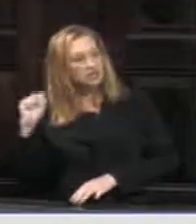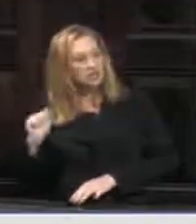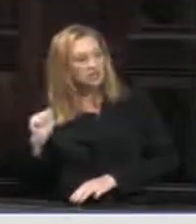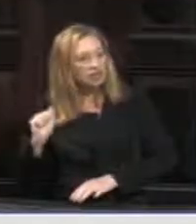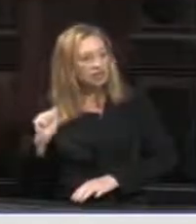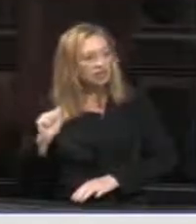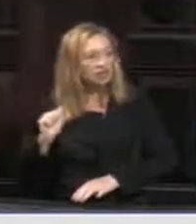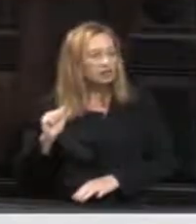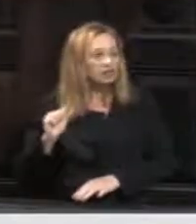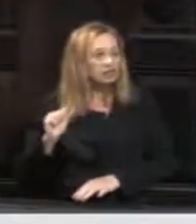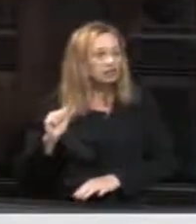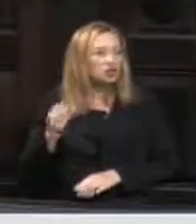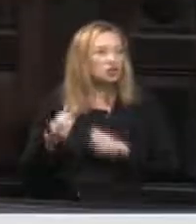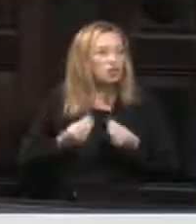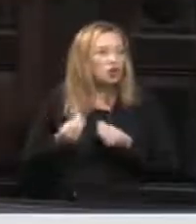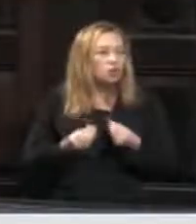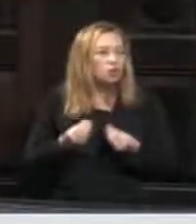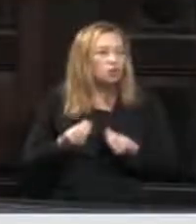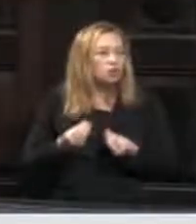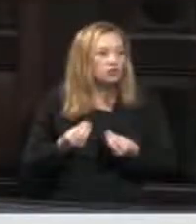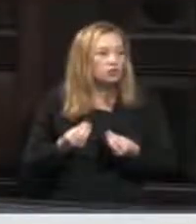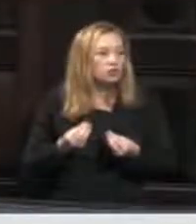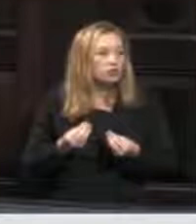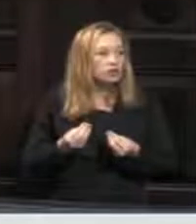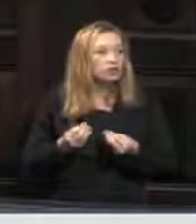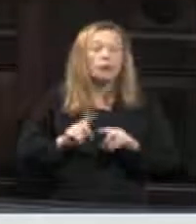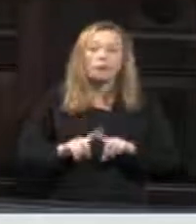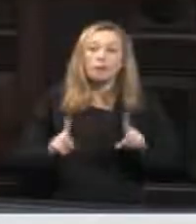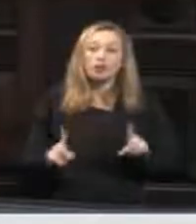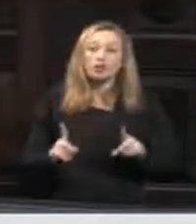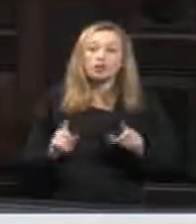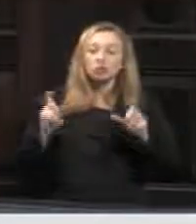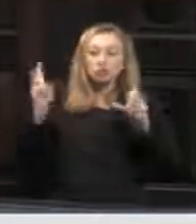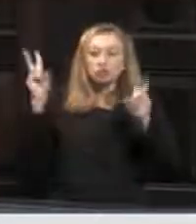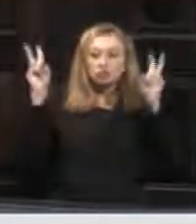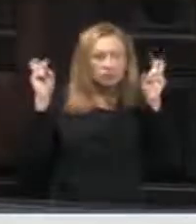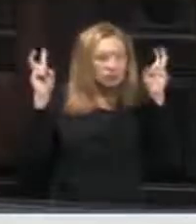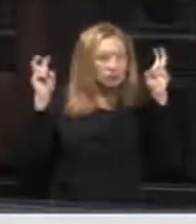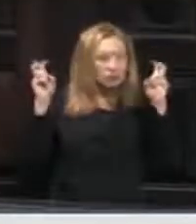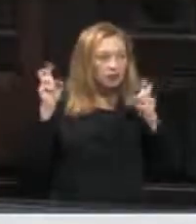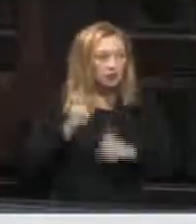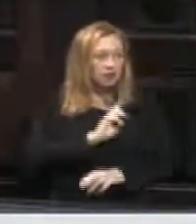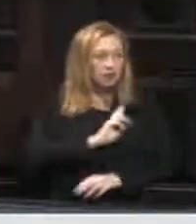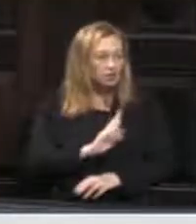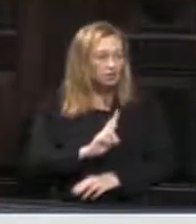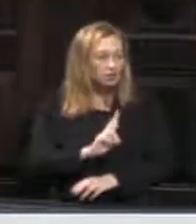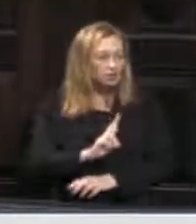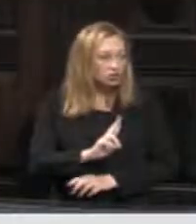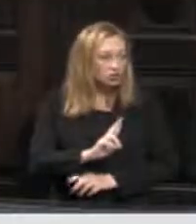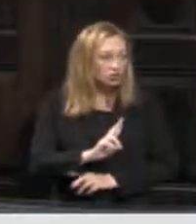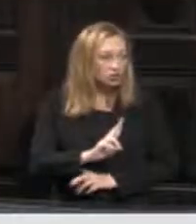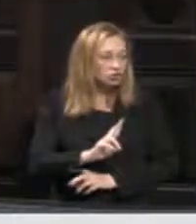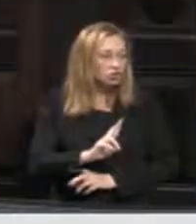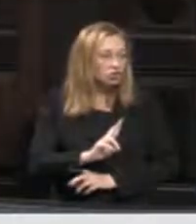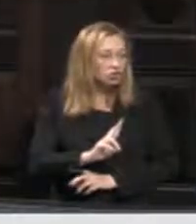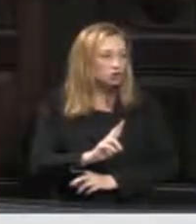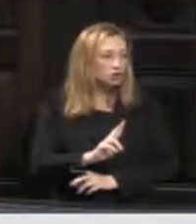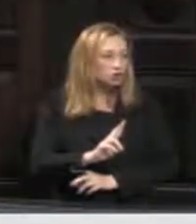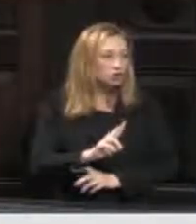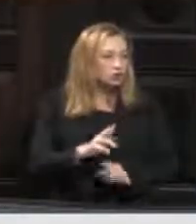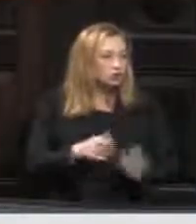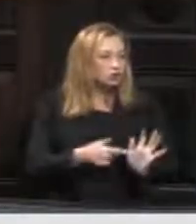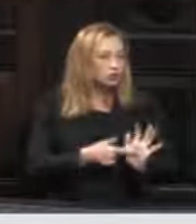tema religioso está muito em pauta, mas o tema religioso permeia todas